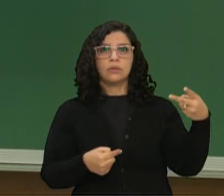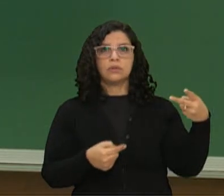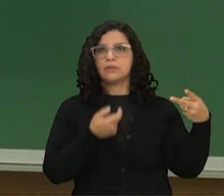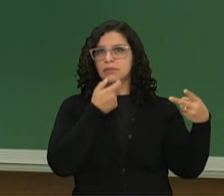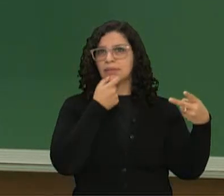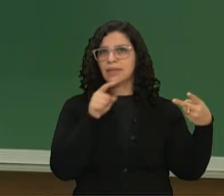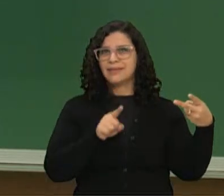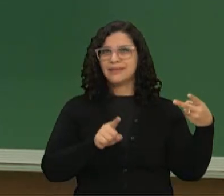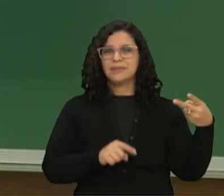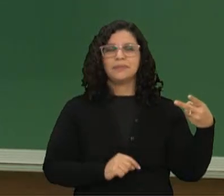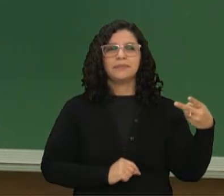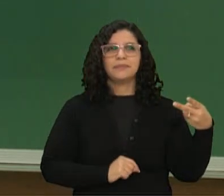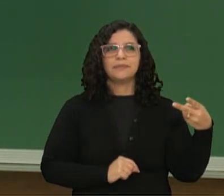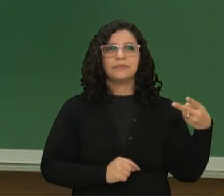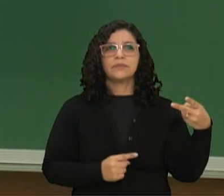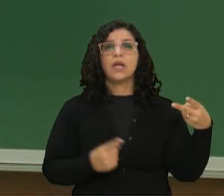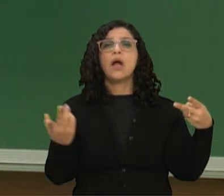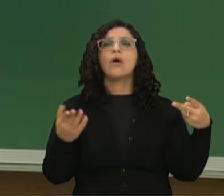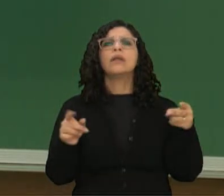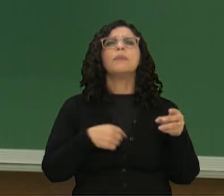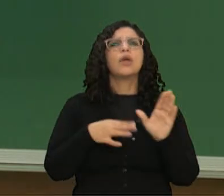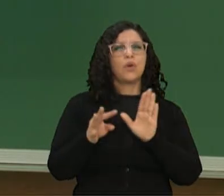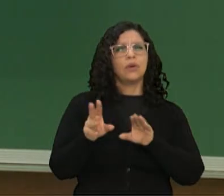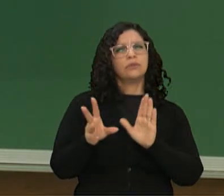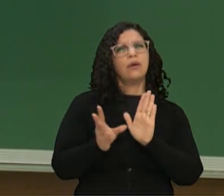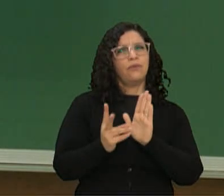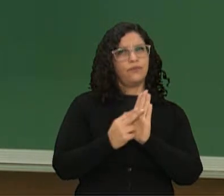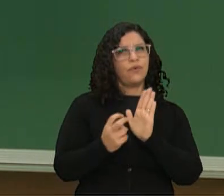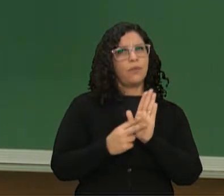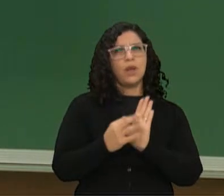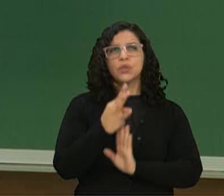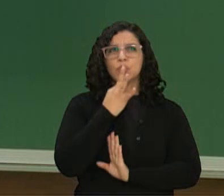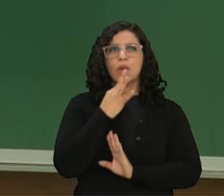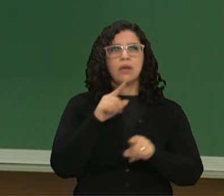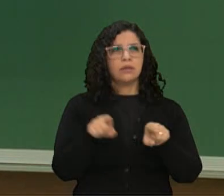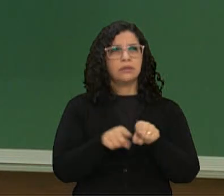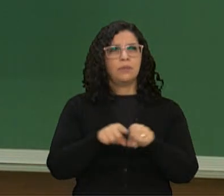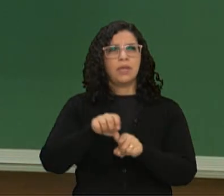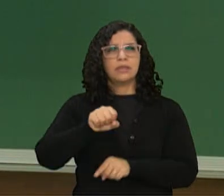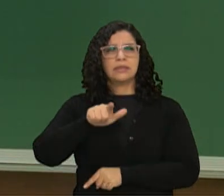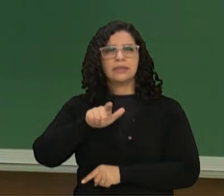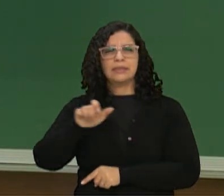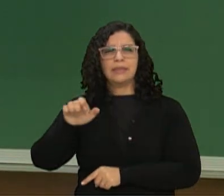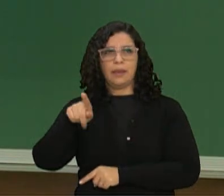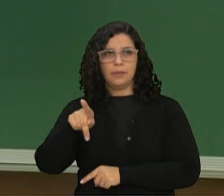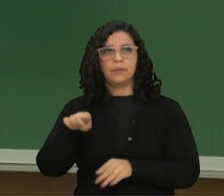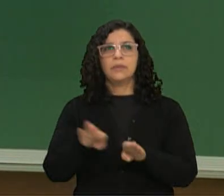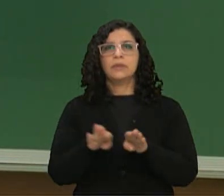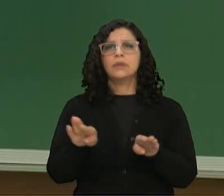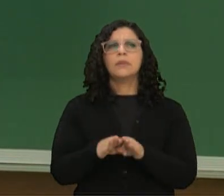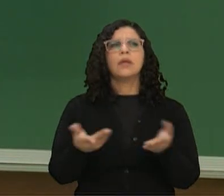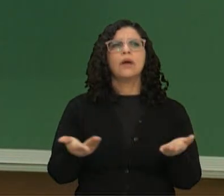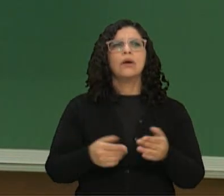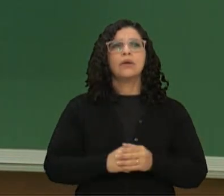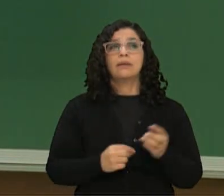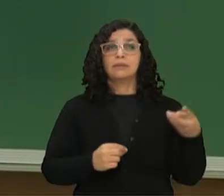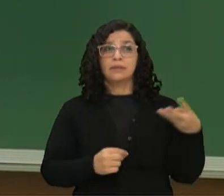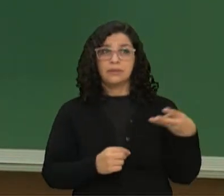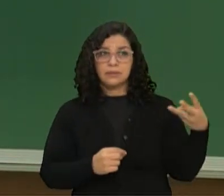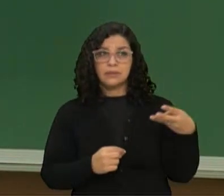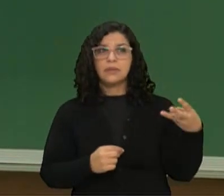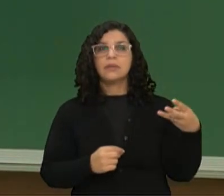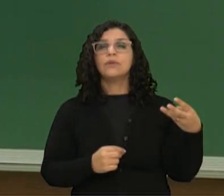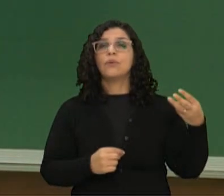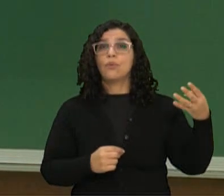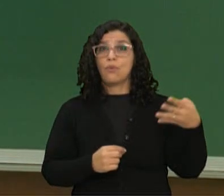get enough sleep. Vocês já conhecem o vocabulário sleep, né? Então fica fácil. Don't smoke.